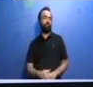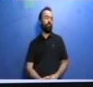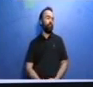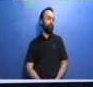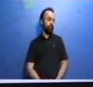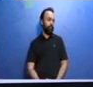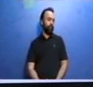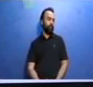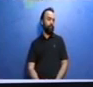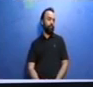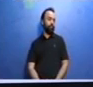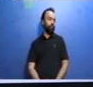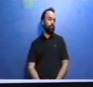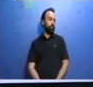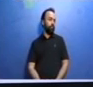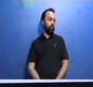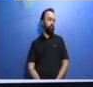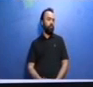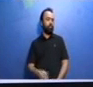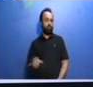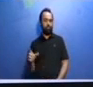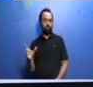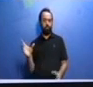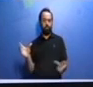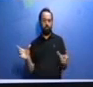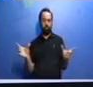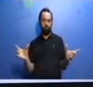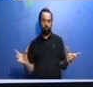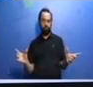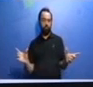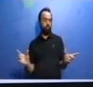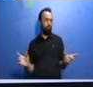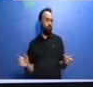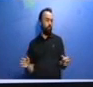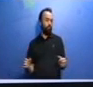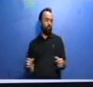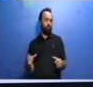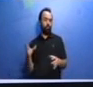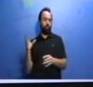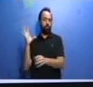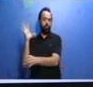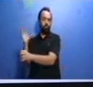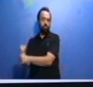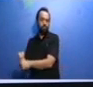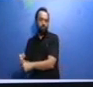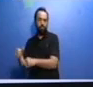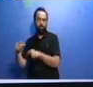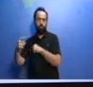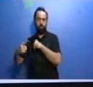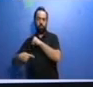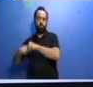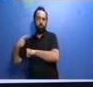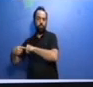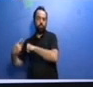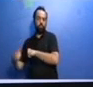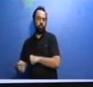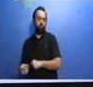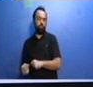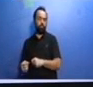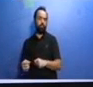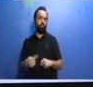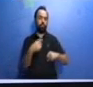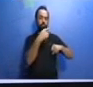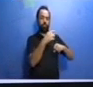H2O, H2O. Então, nós temos o produto formado. Se a gente fizer a contagem, né, dos átomos, a quantidade